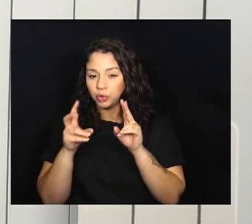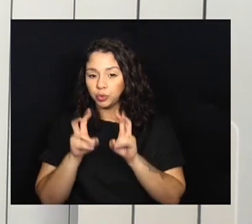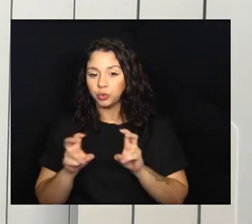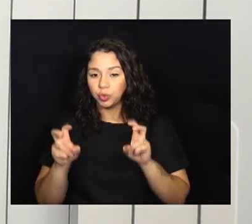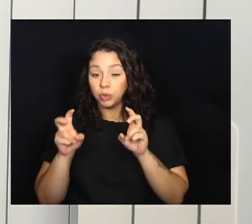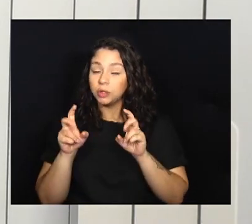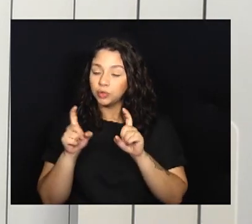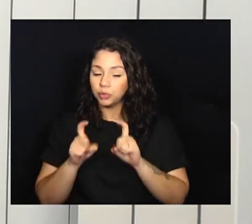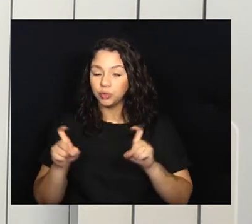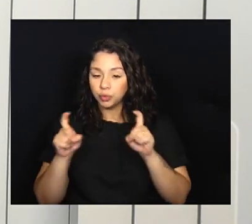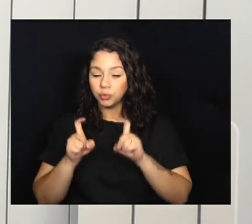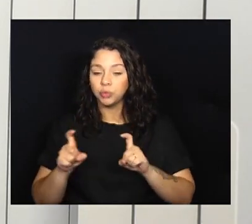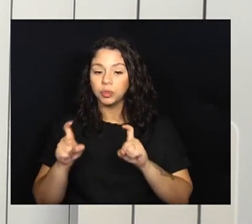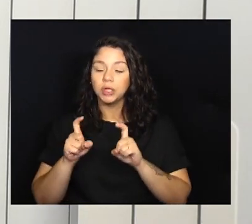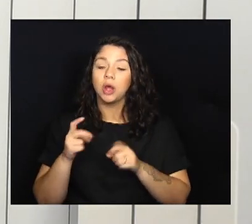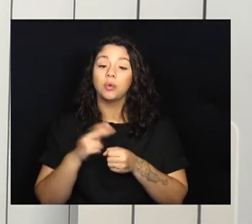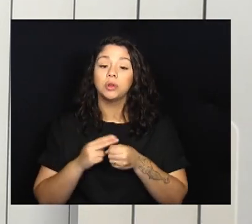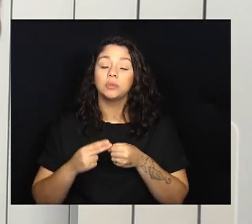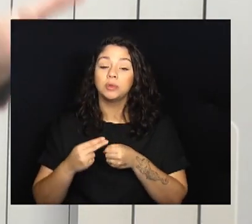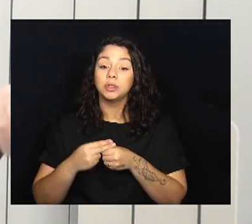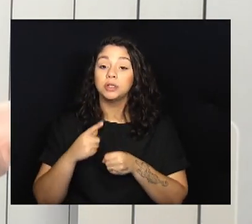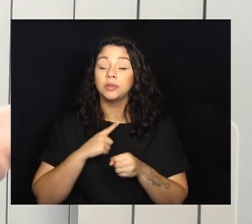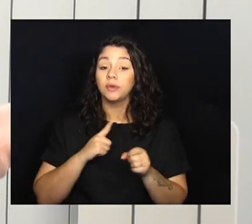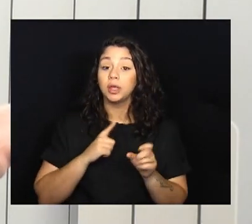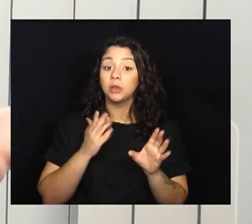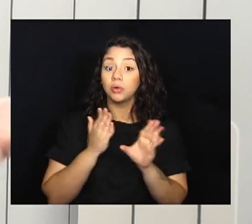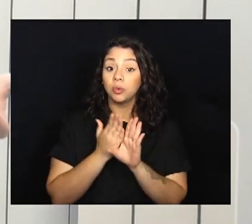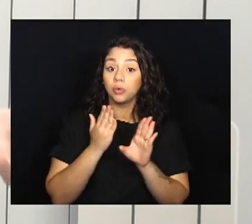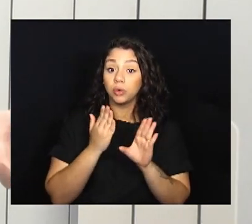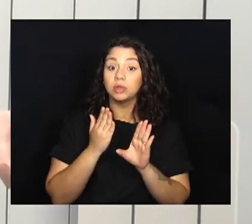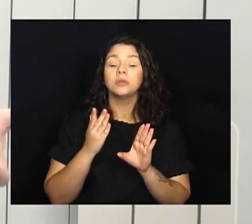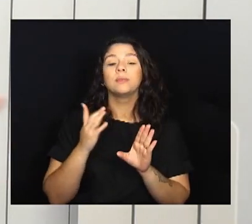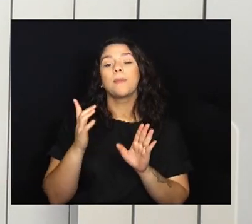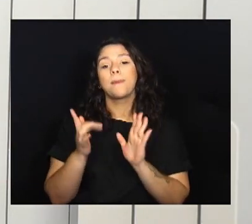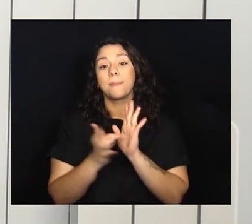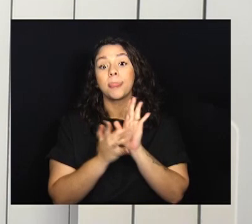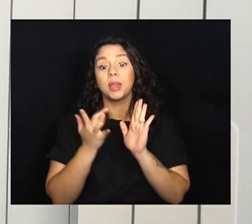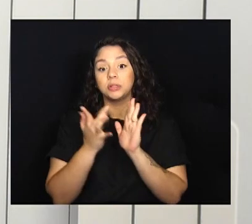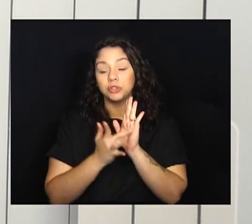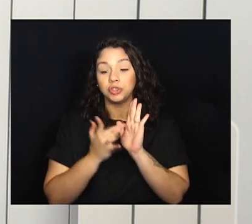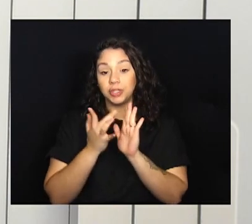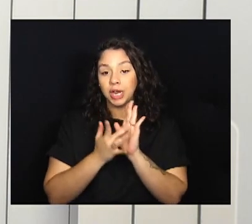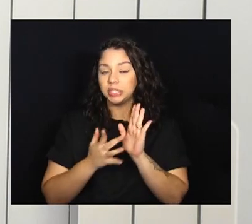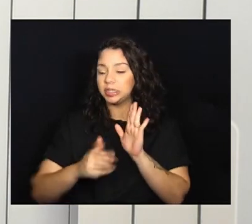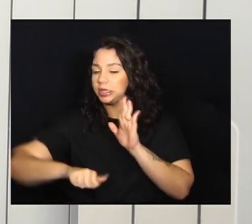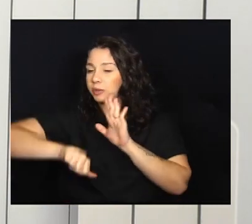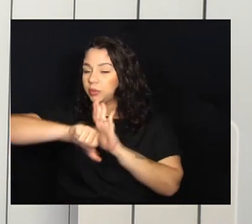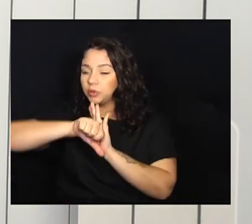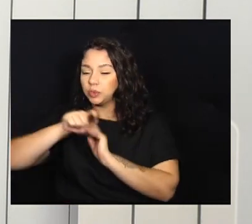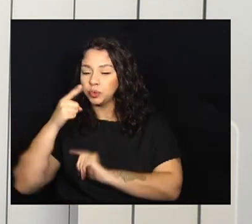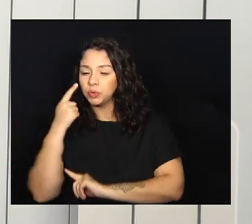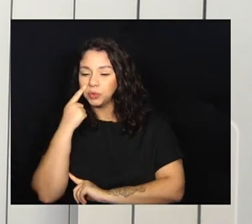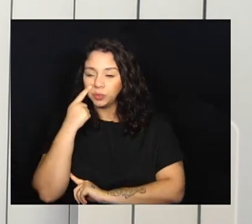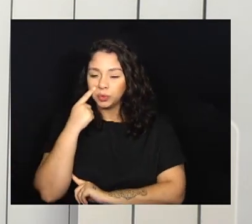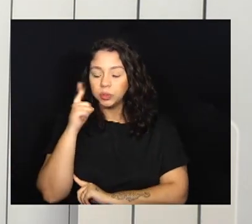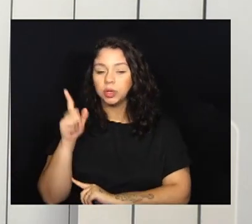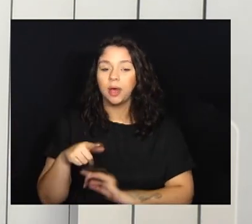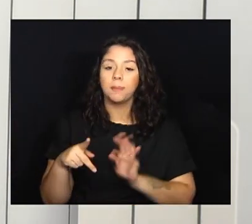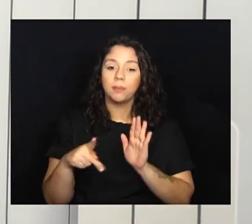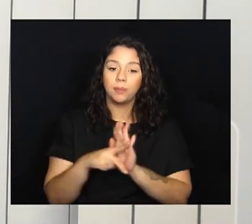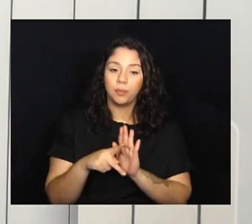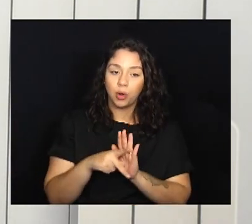Unicamp automatiza a detecção de imagens digitais criminosas suspeitas de pedofilia.